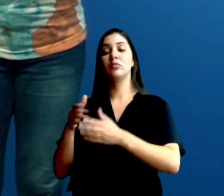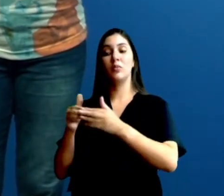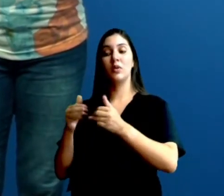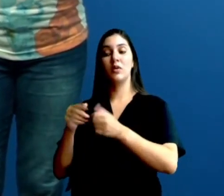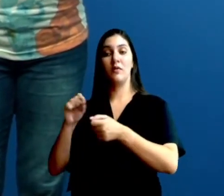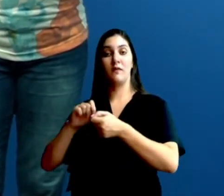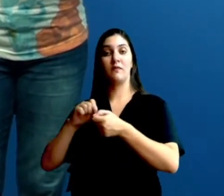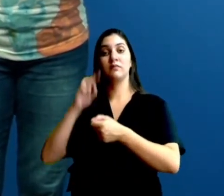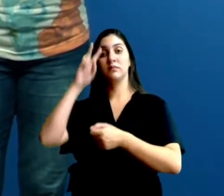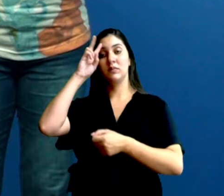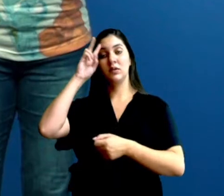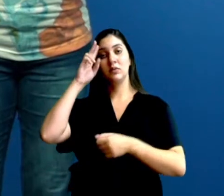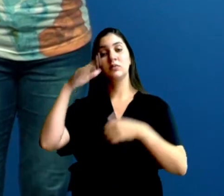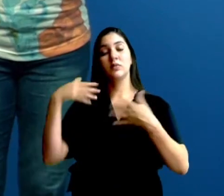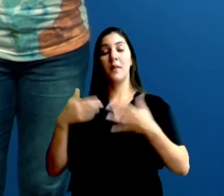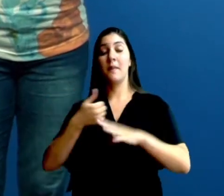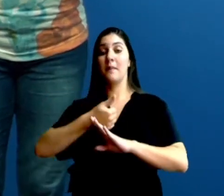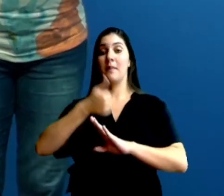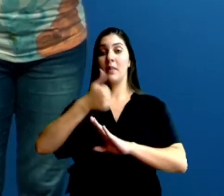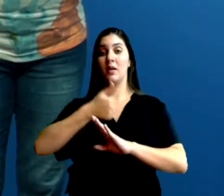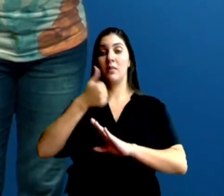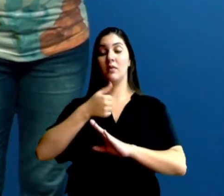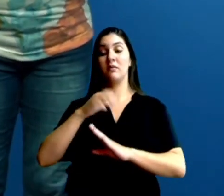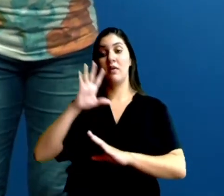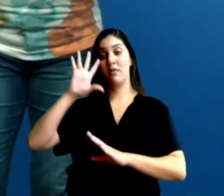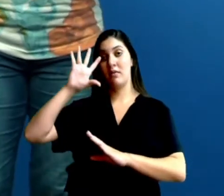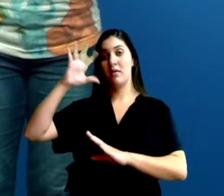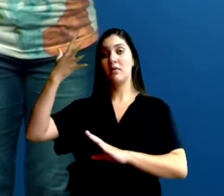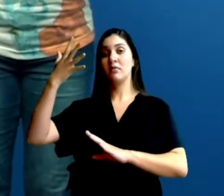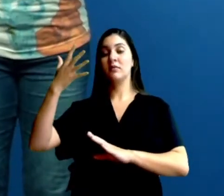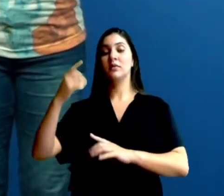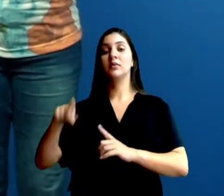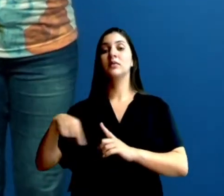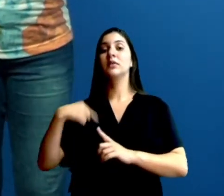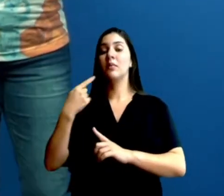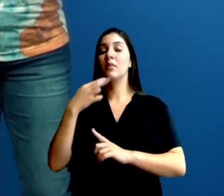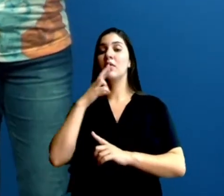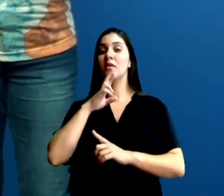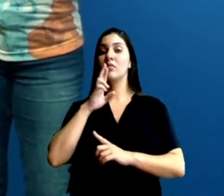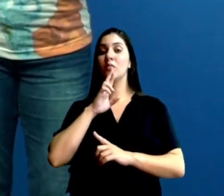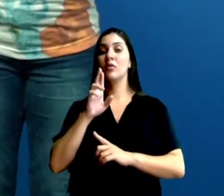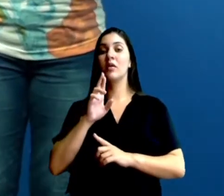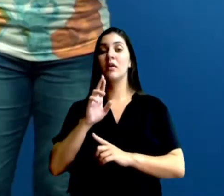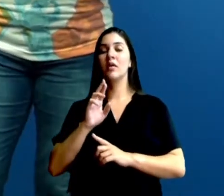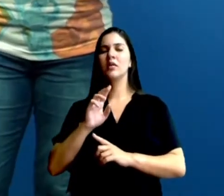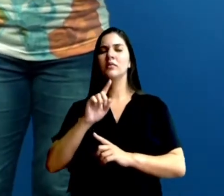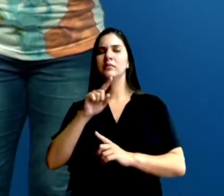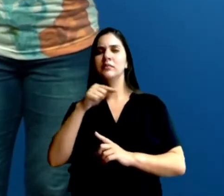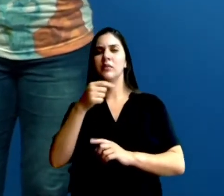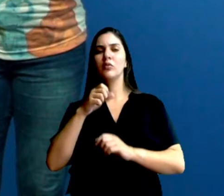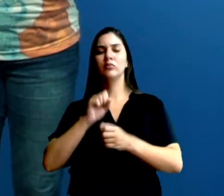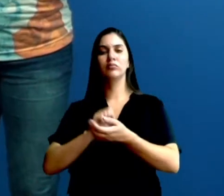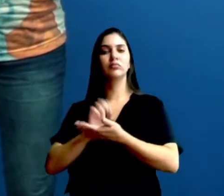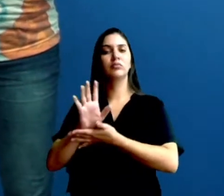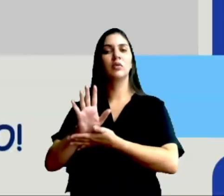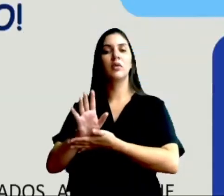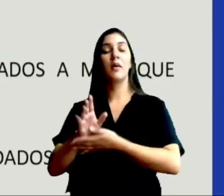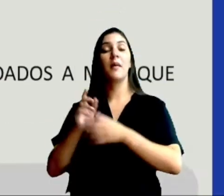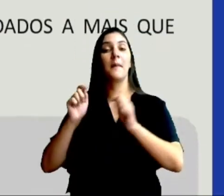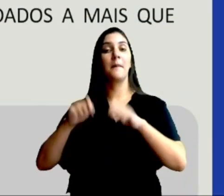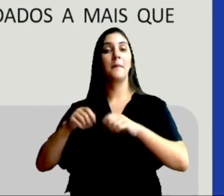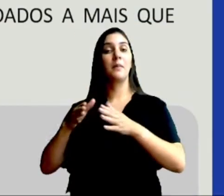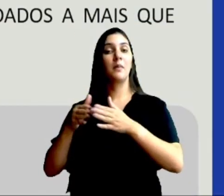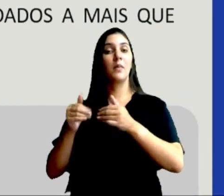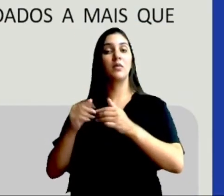segunda-feira. Então é aí que a gente vai primeiramente resolver. Para ir responder o quê? Vamos ver o que é que ele pede no próximo slide, para que a gente